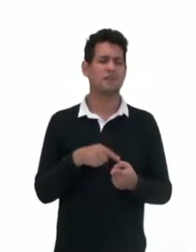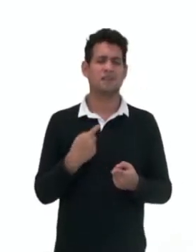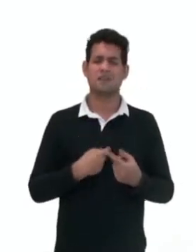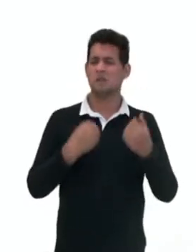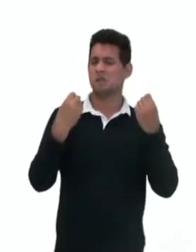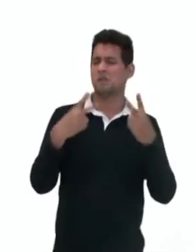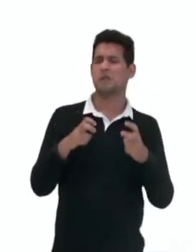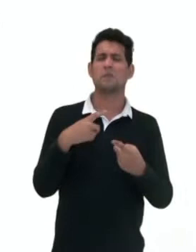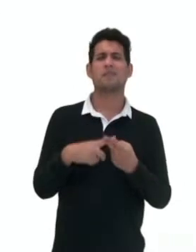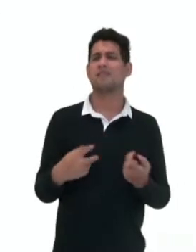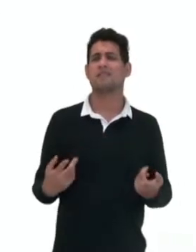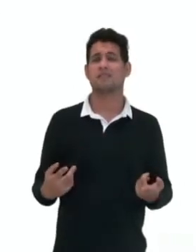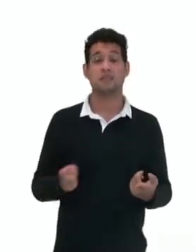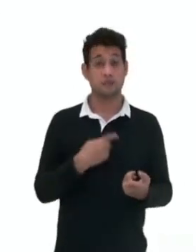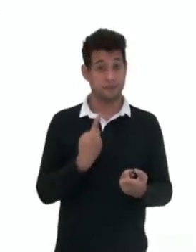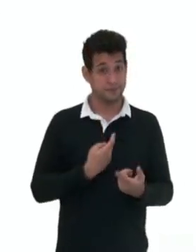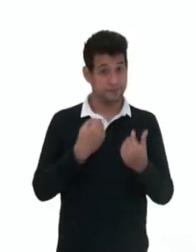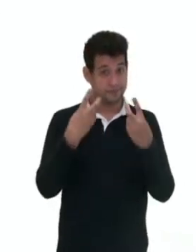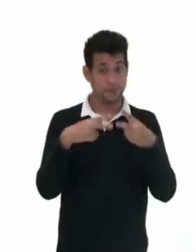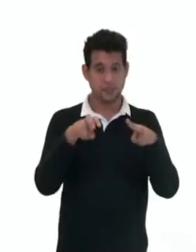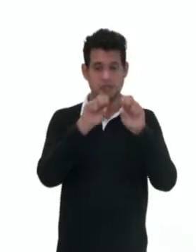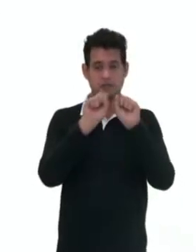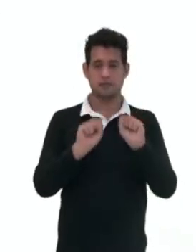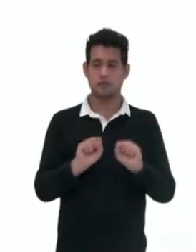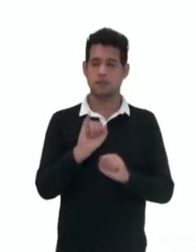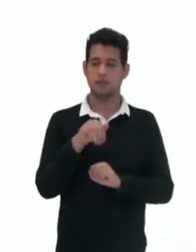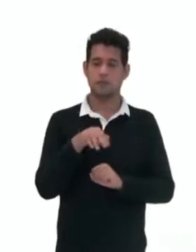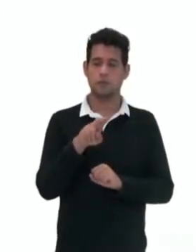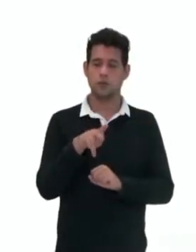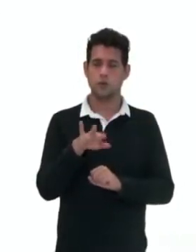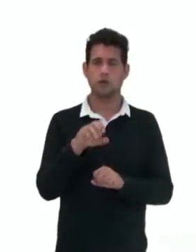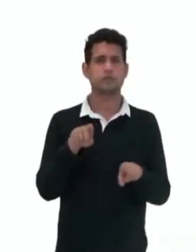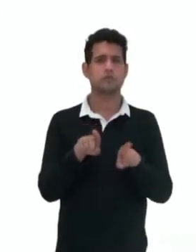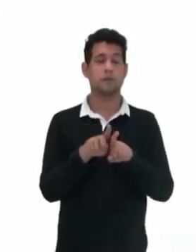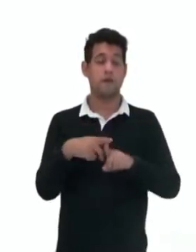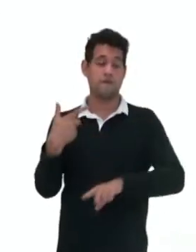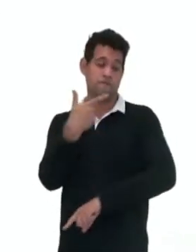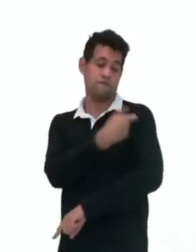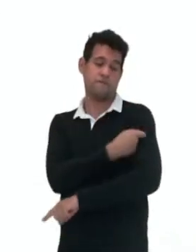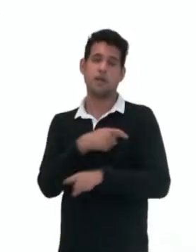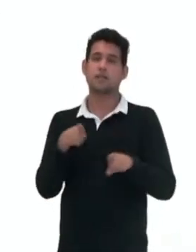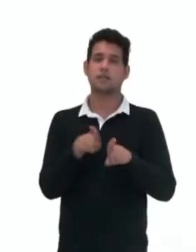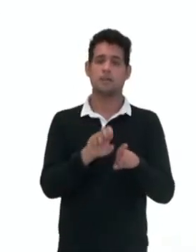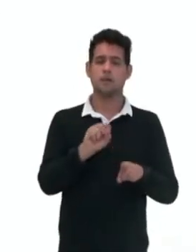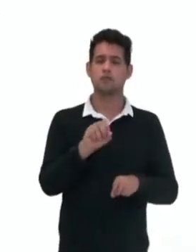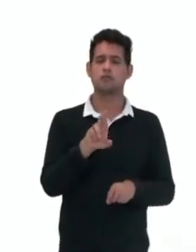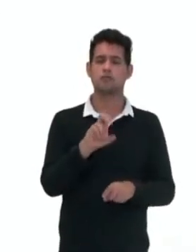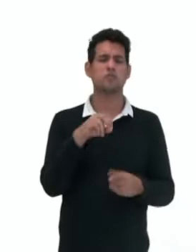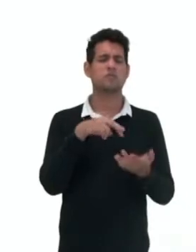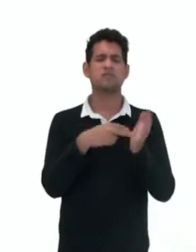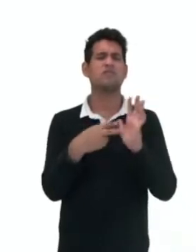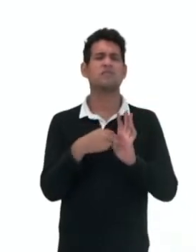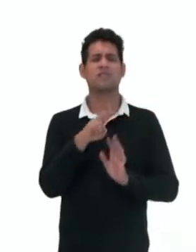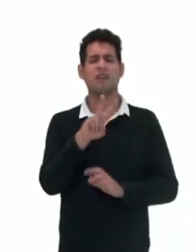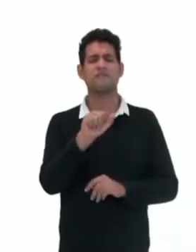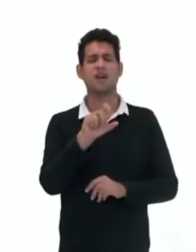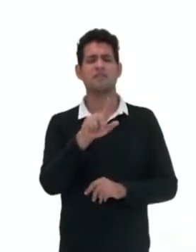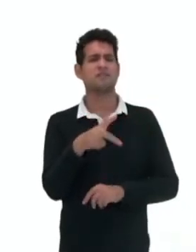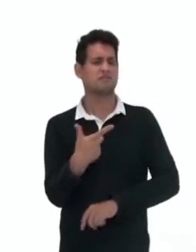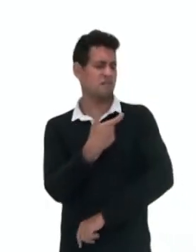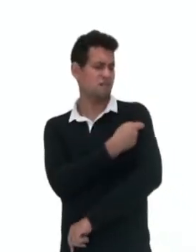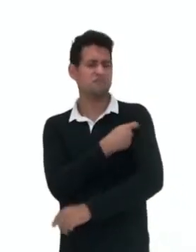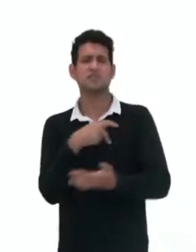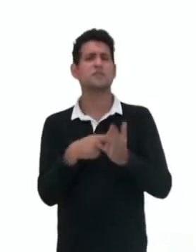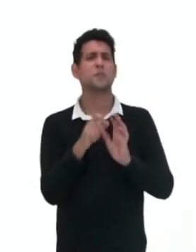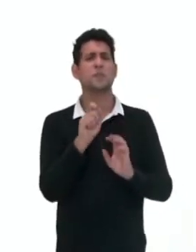isso? Porque nós vamos falar, né, sobre o sistema imunológico e sobre a vacina e o soro. Então, o que é a vacina? A gente diz